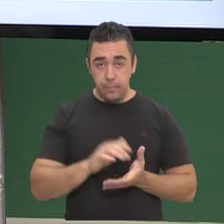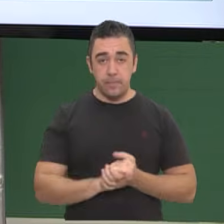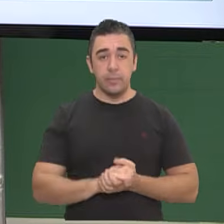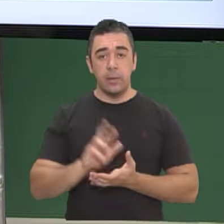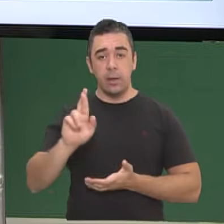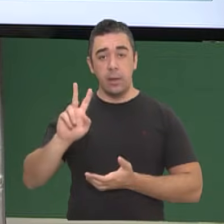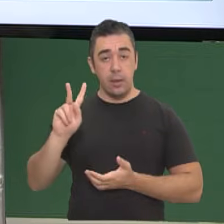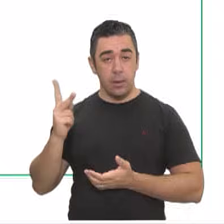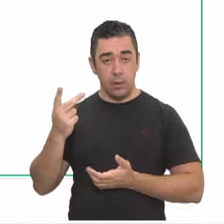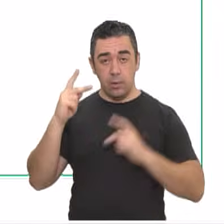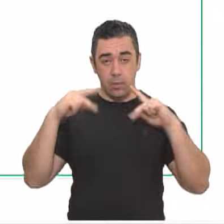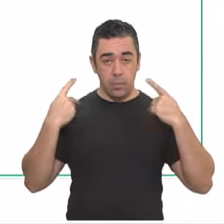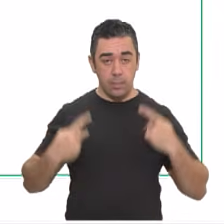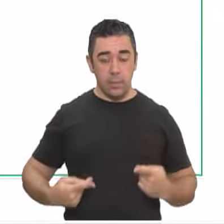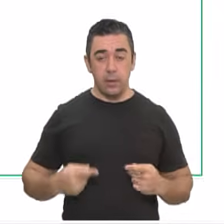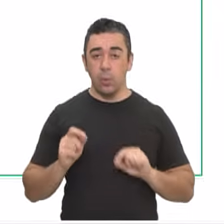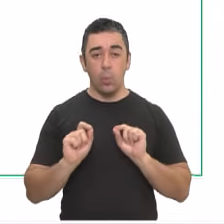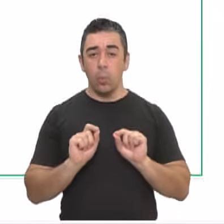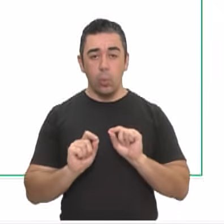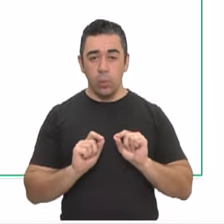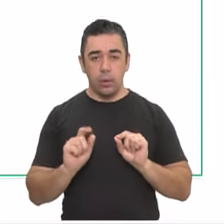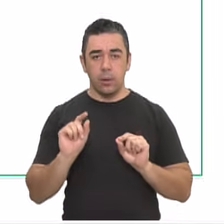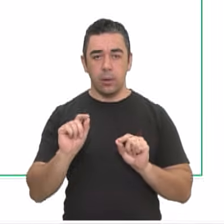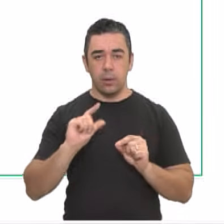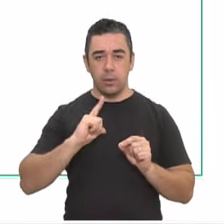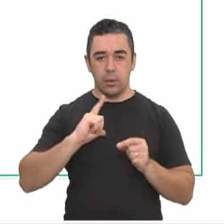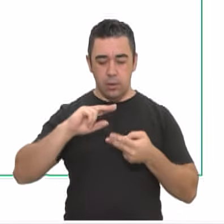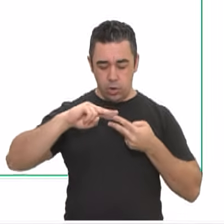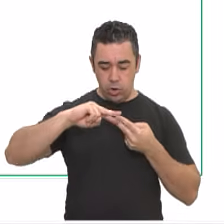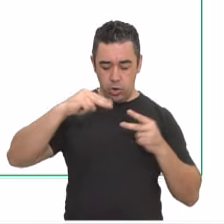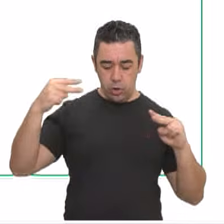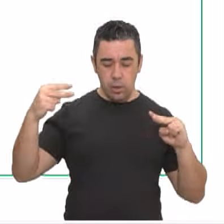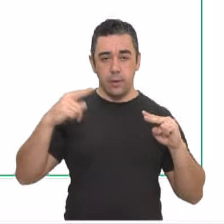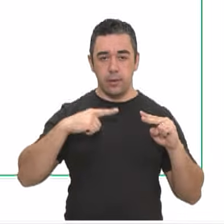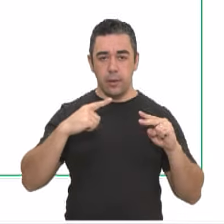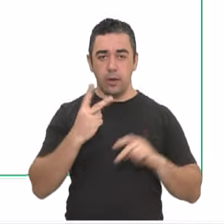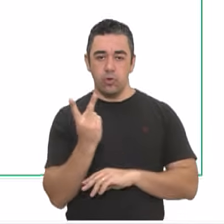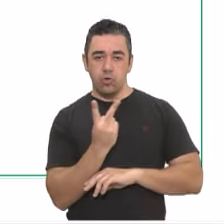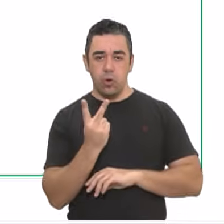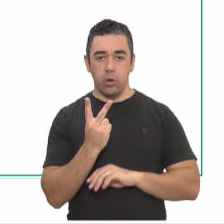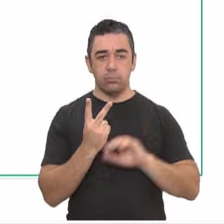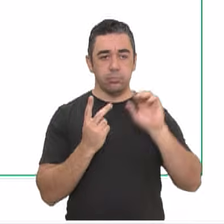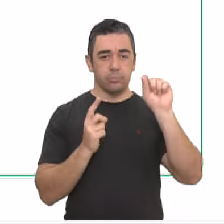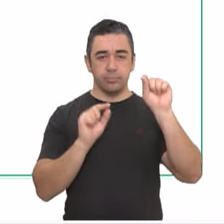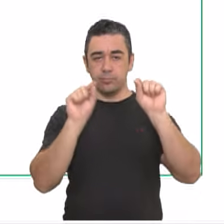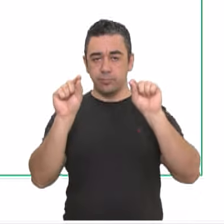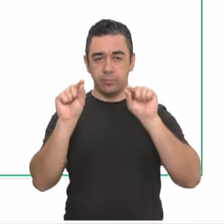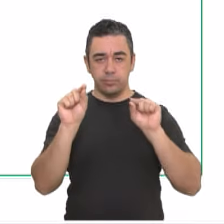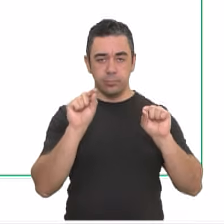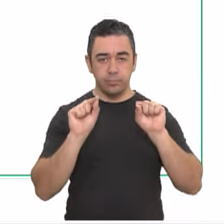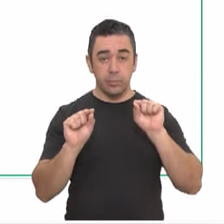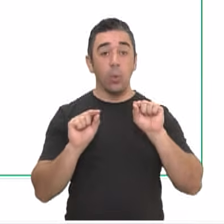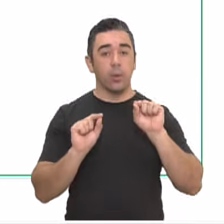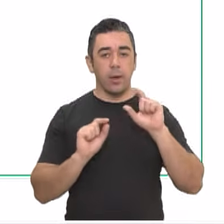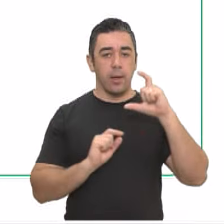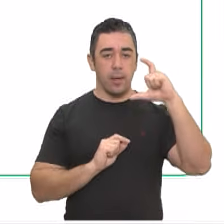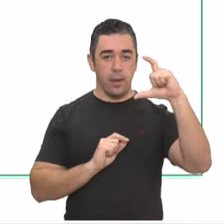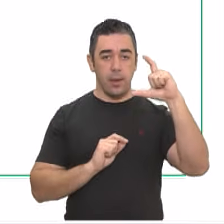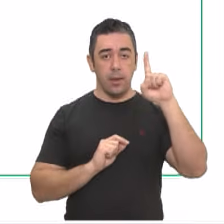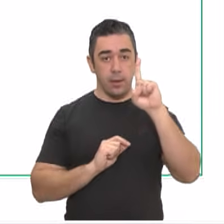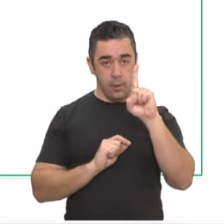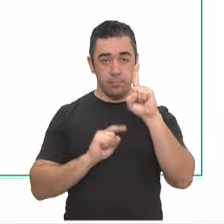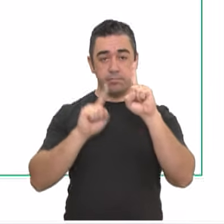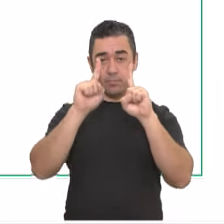RH em seres humanos é controlado por um gene, com 2 alelos, dos quais o alelo dominante é o Rzão e é responsável